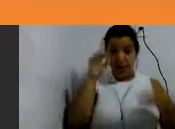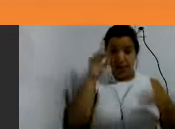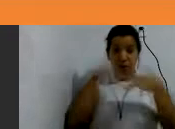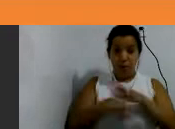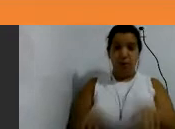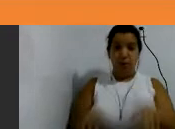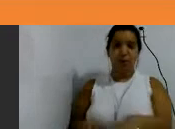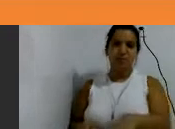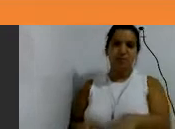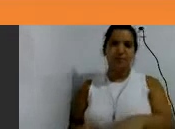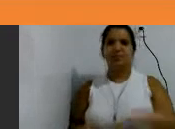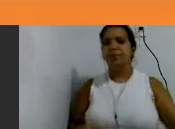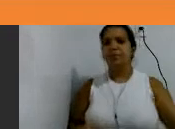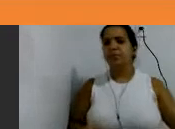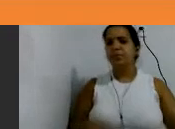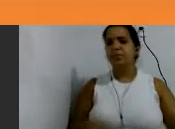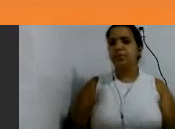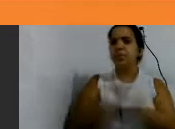Qual foi a pergunta, César?